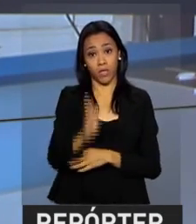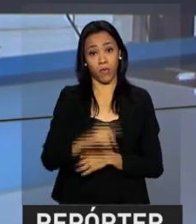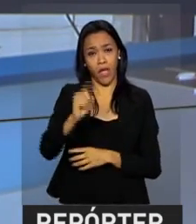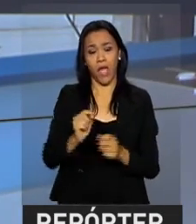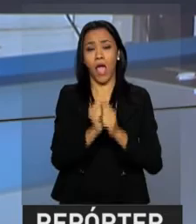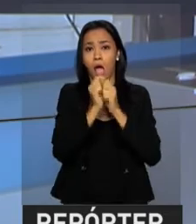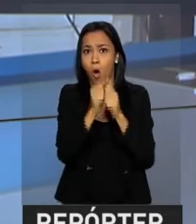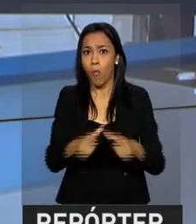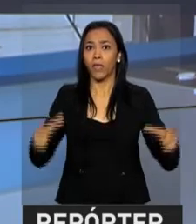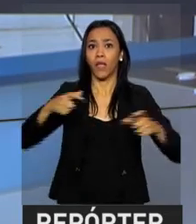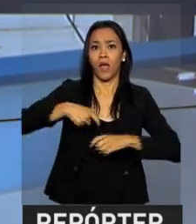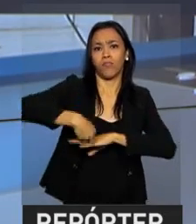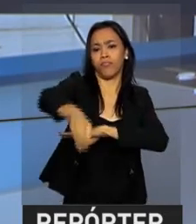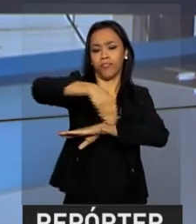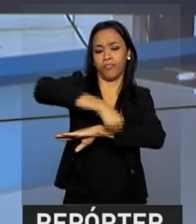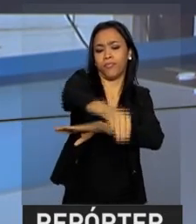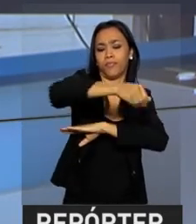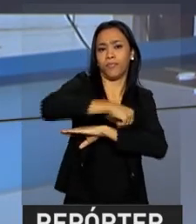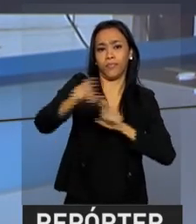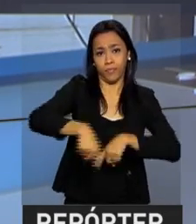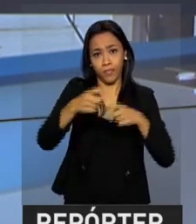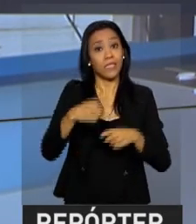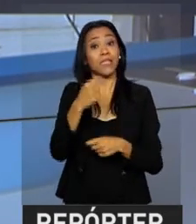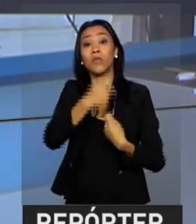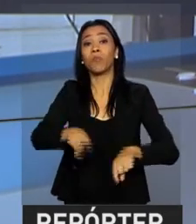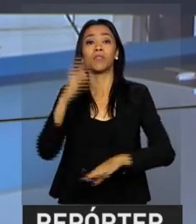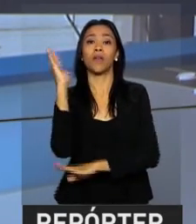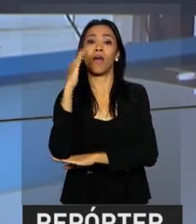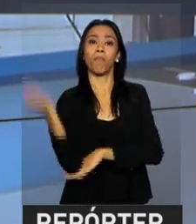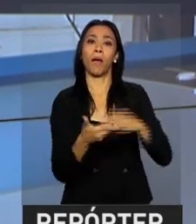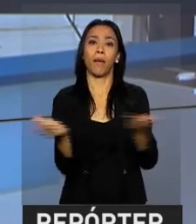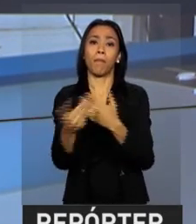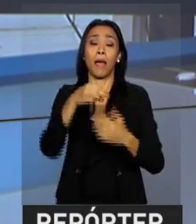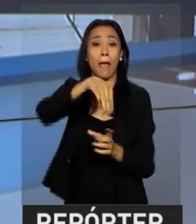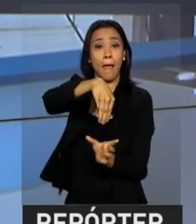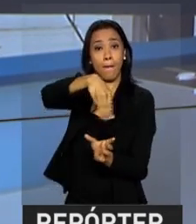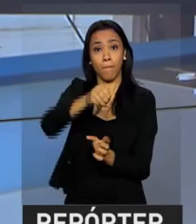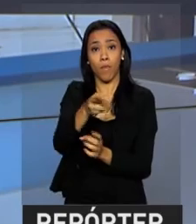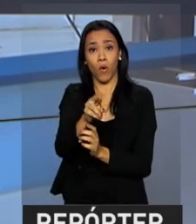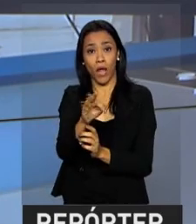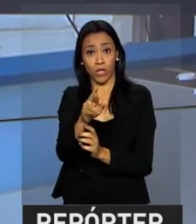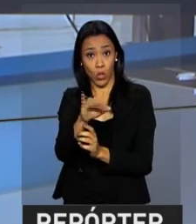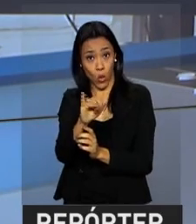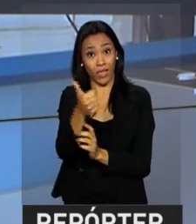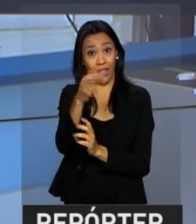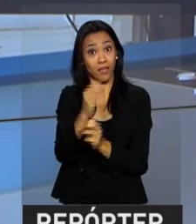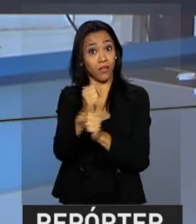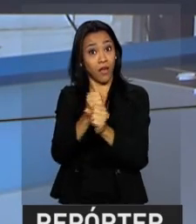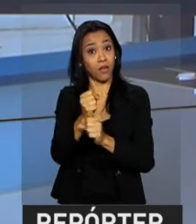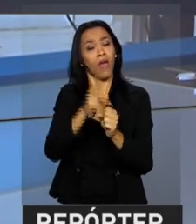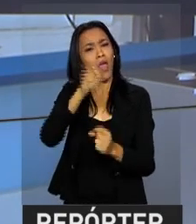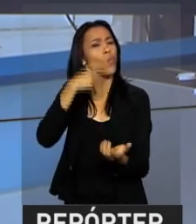produção agrícola sem desmatar. Neste mês, a moratória da soja completa 10 anos. Um acordo entre sociedade, indústria e governo